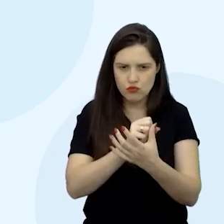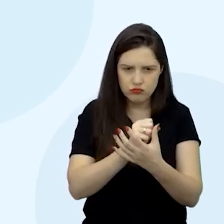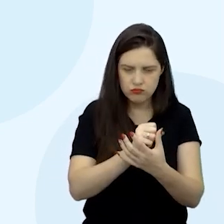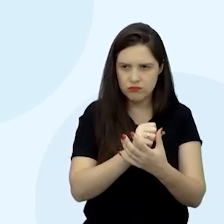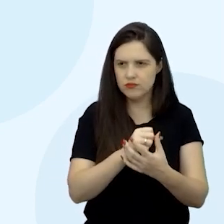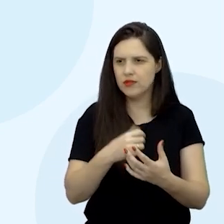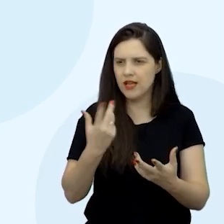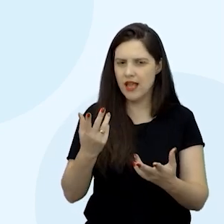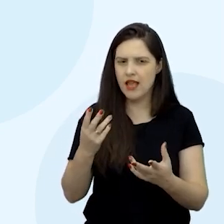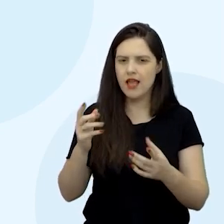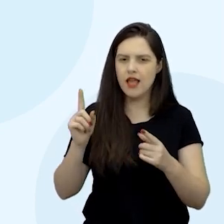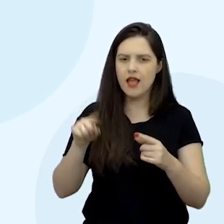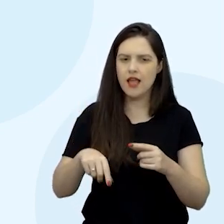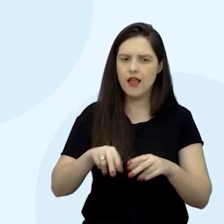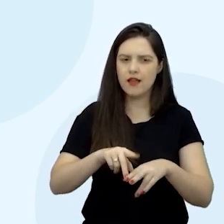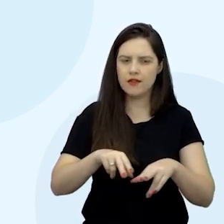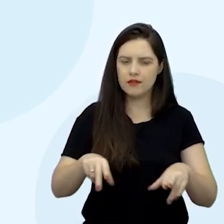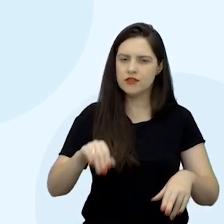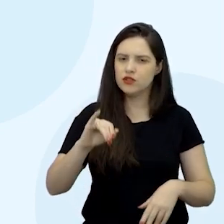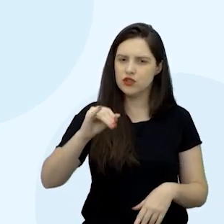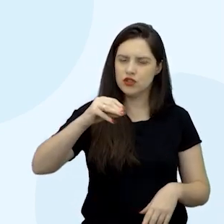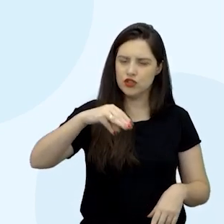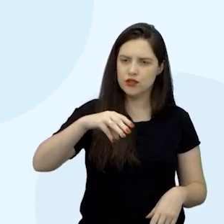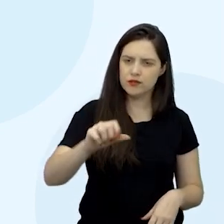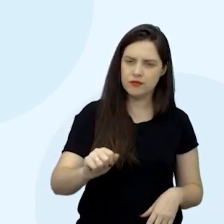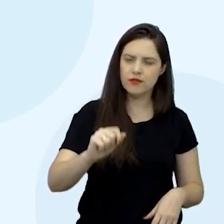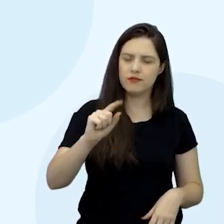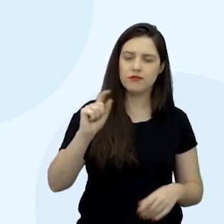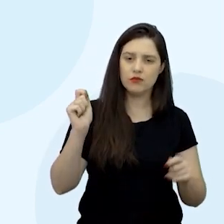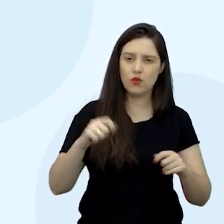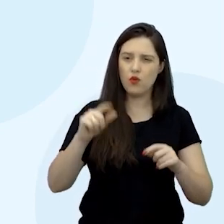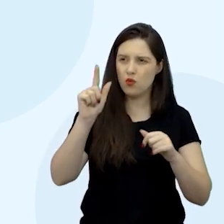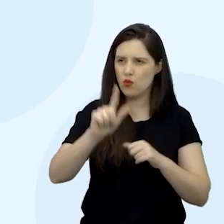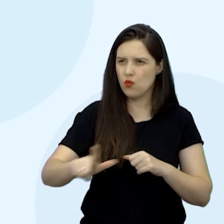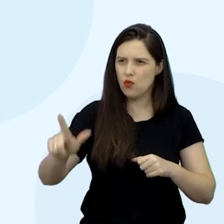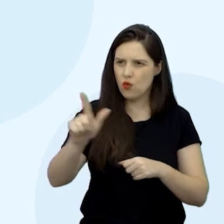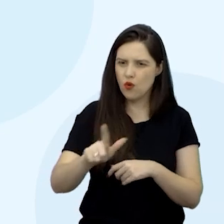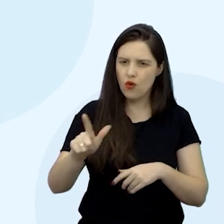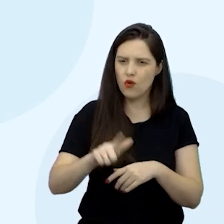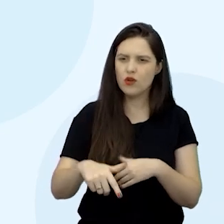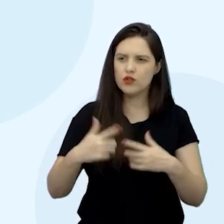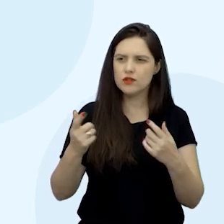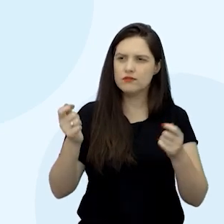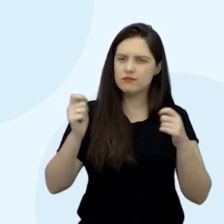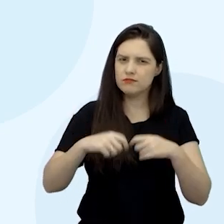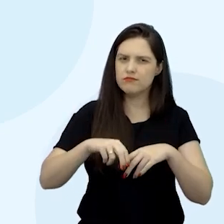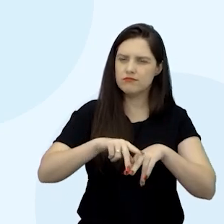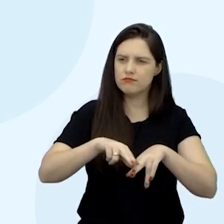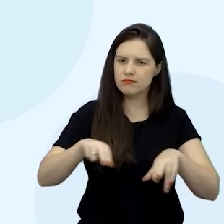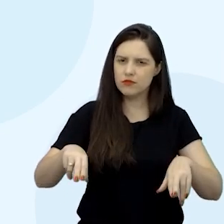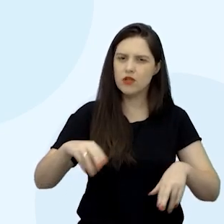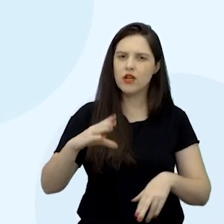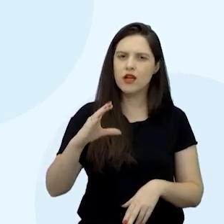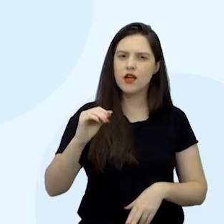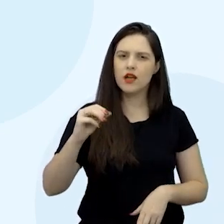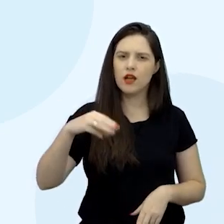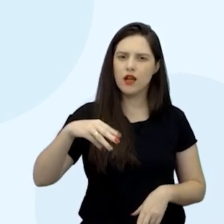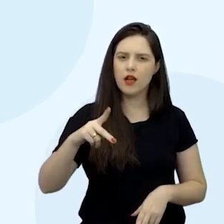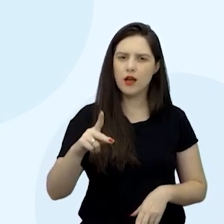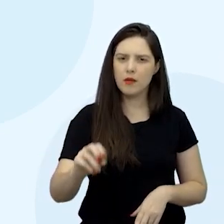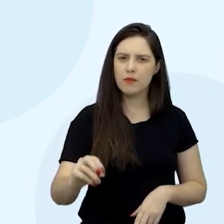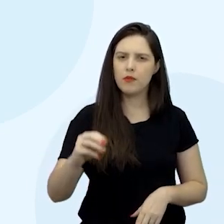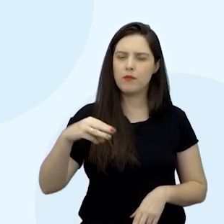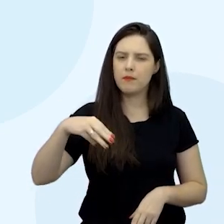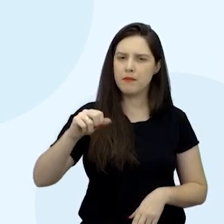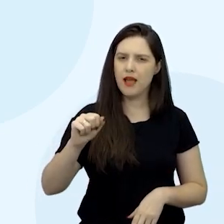linhas de campo em um ímã, né? Lembra que o ímã tem lá o polo norte, né, o polo sul. Então você tem a linha de campo, né, no caso, que aí sai